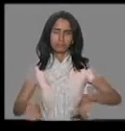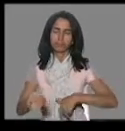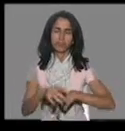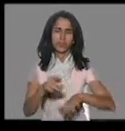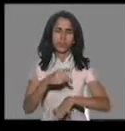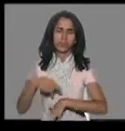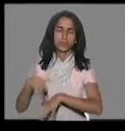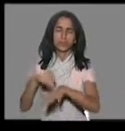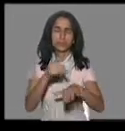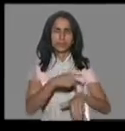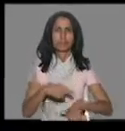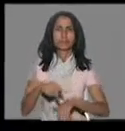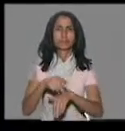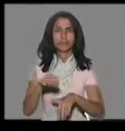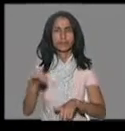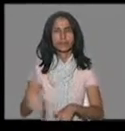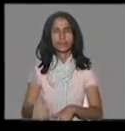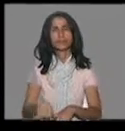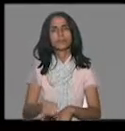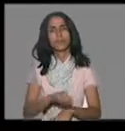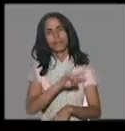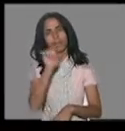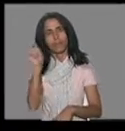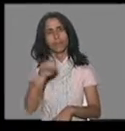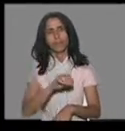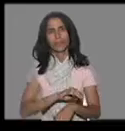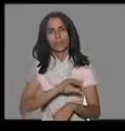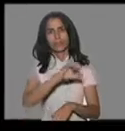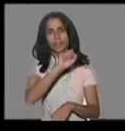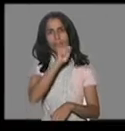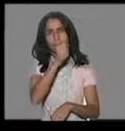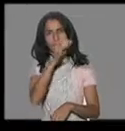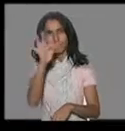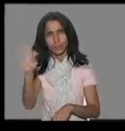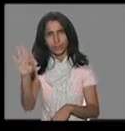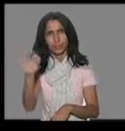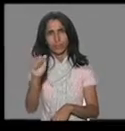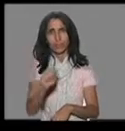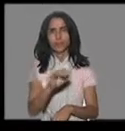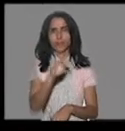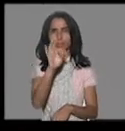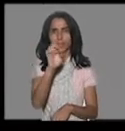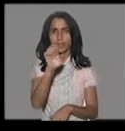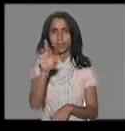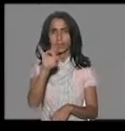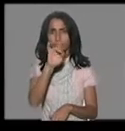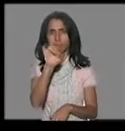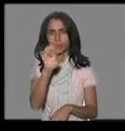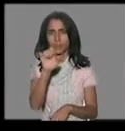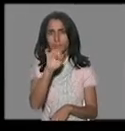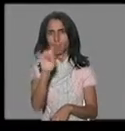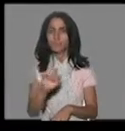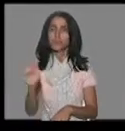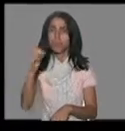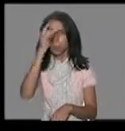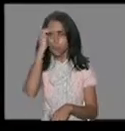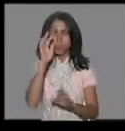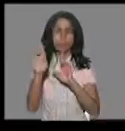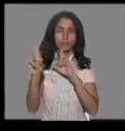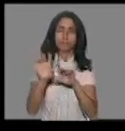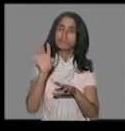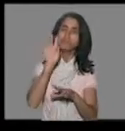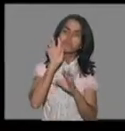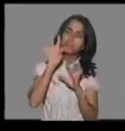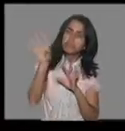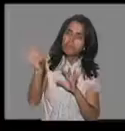também é um ponto turístico aqui do rio que santa teresa então eu me deparo com várias realidades e com várias pessoas que se interessam pelo que a